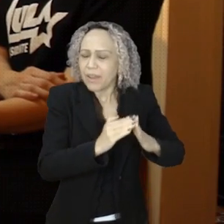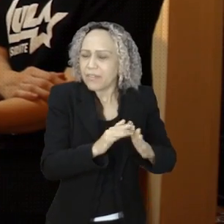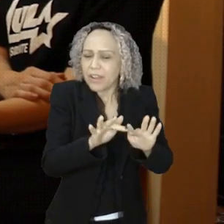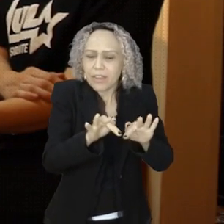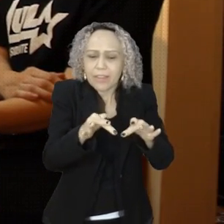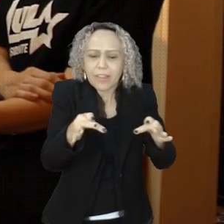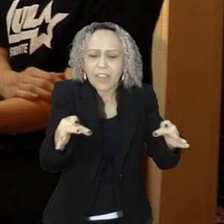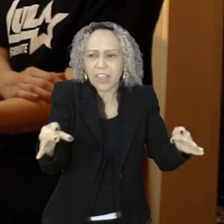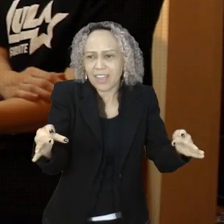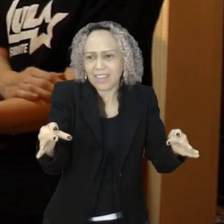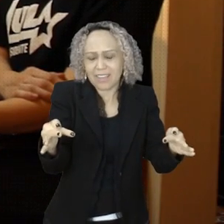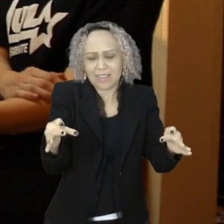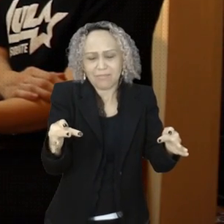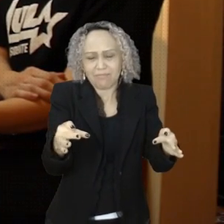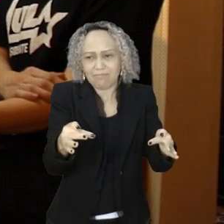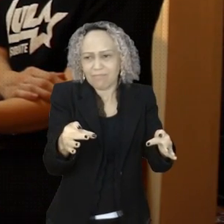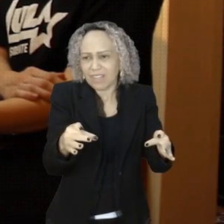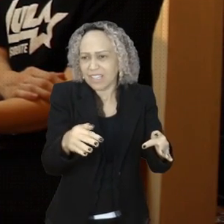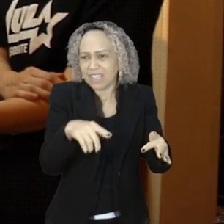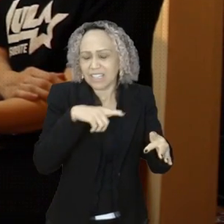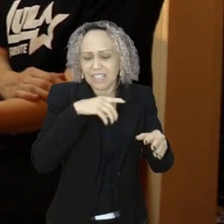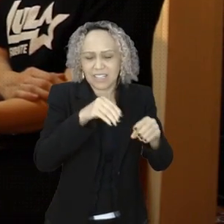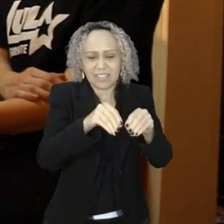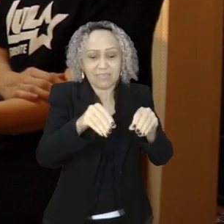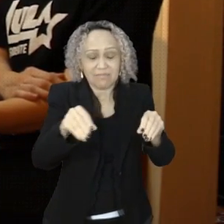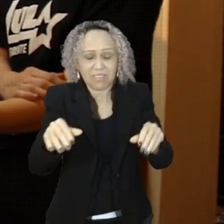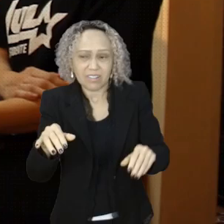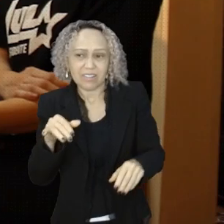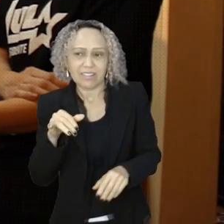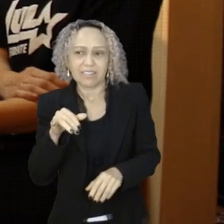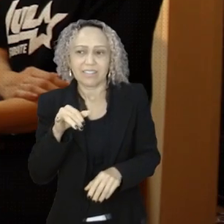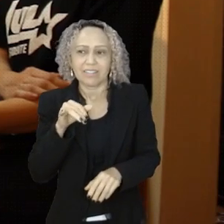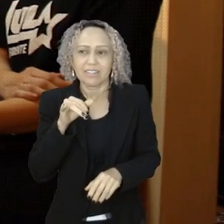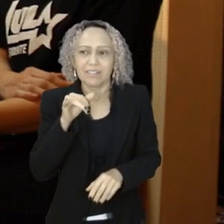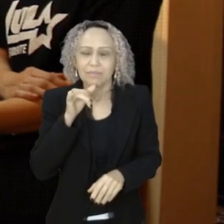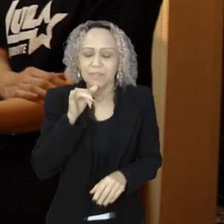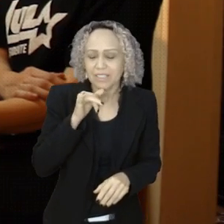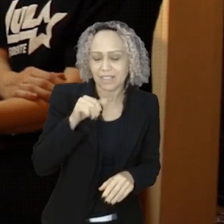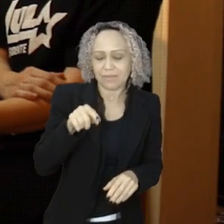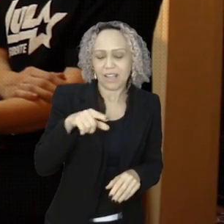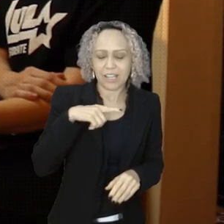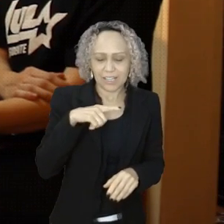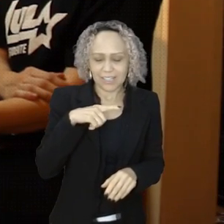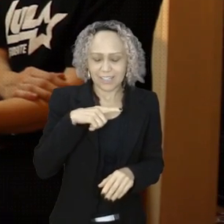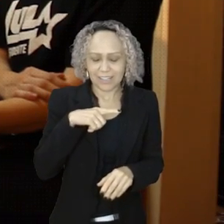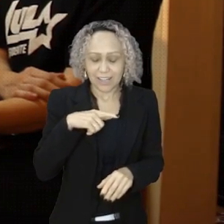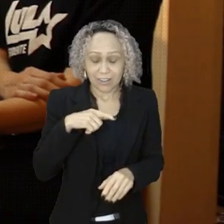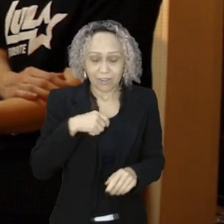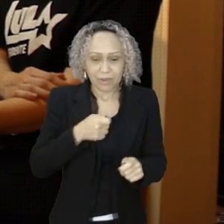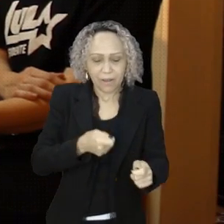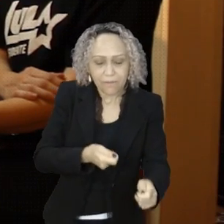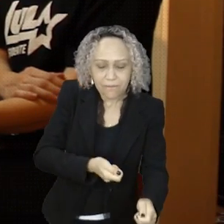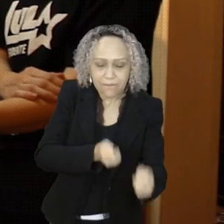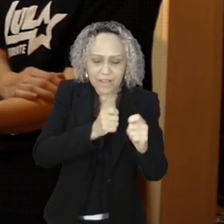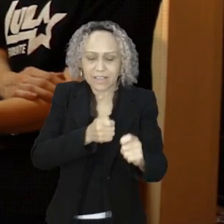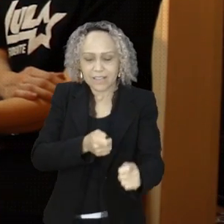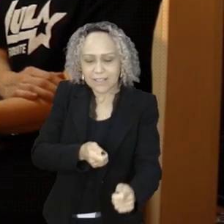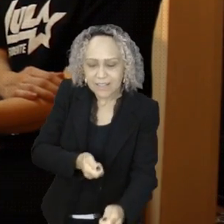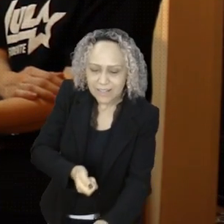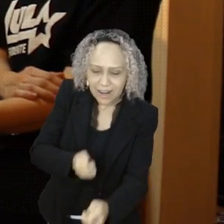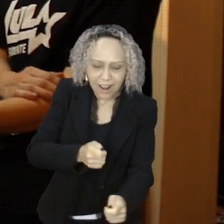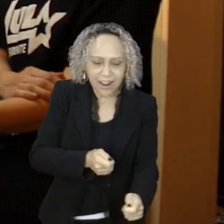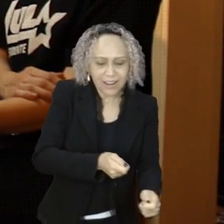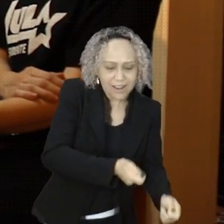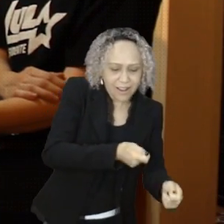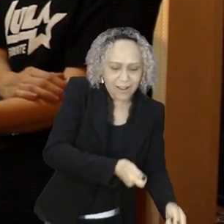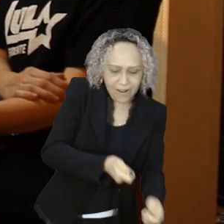Não eram parelhos, né? Eles tinham cupins no meio e nós tínhamos aqui com uma enxadinha, né? Tirar aqueles cupins para emparelhar ali